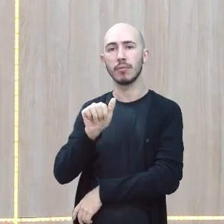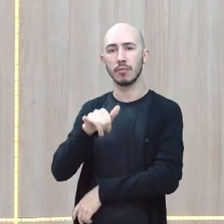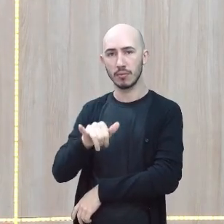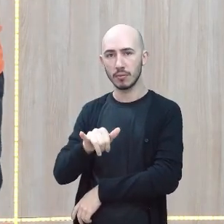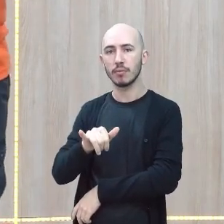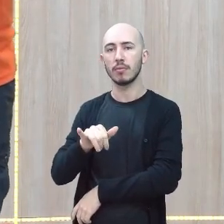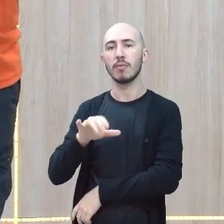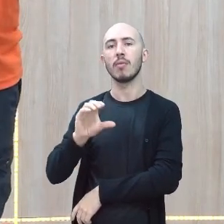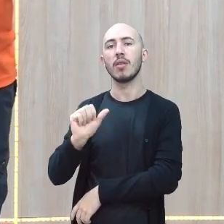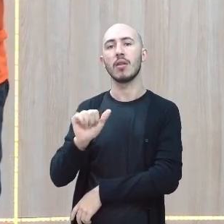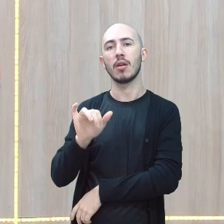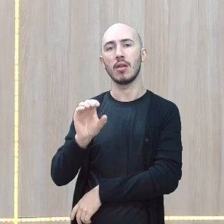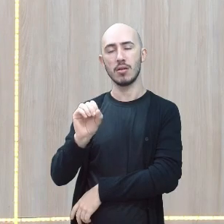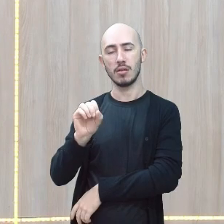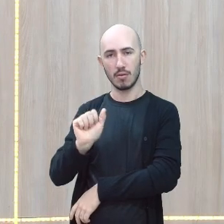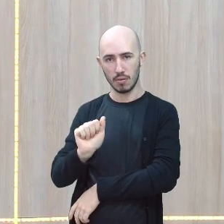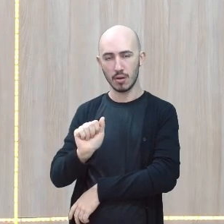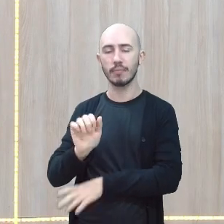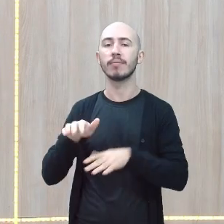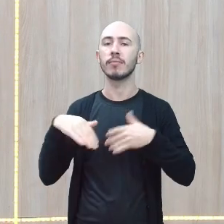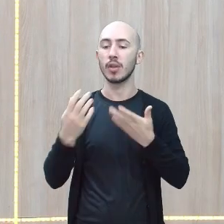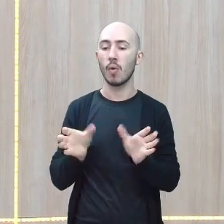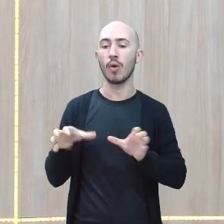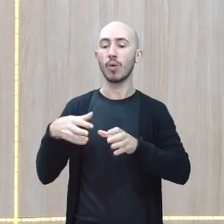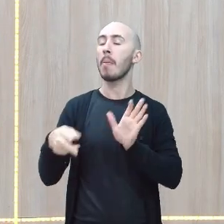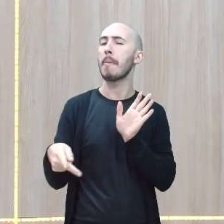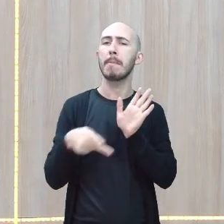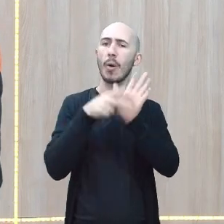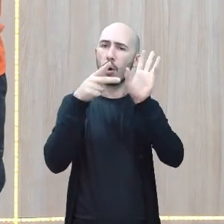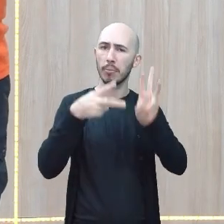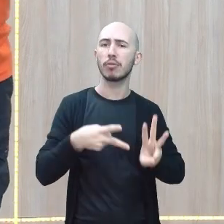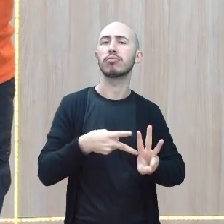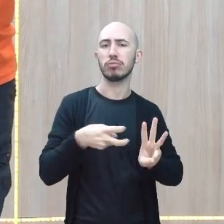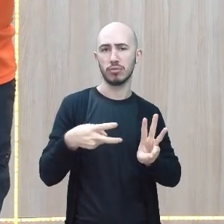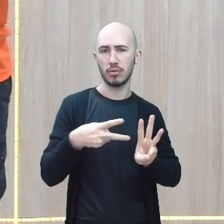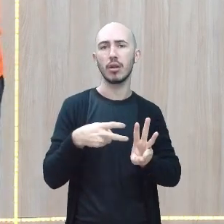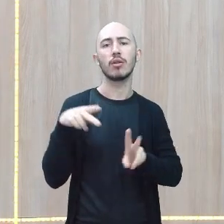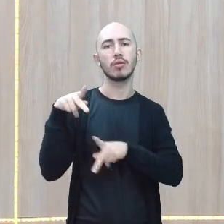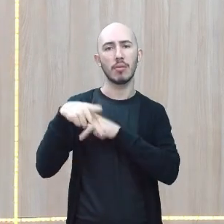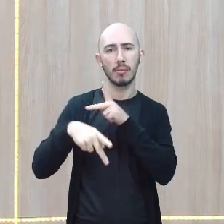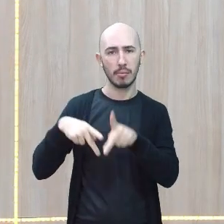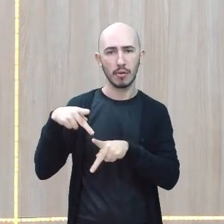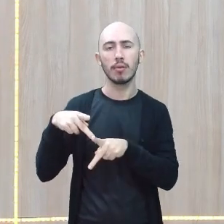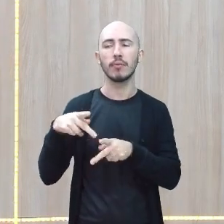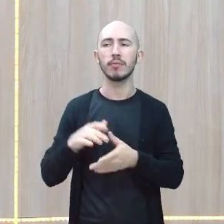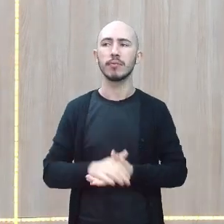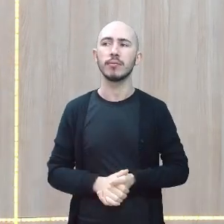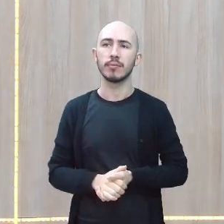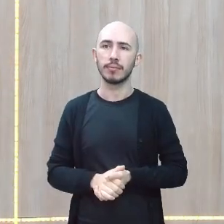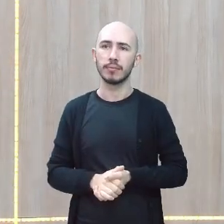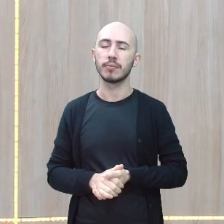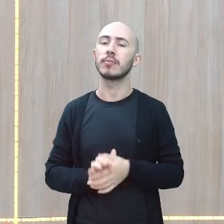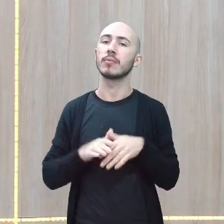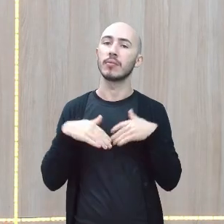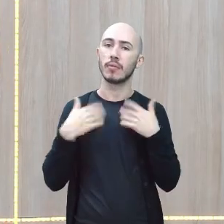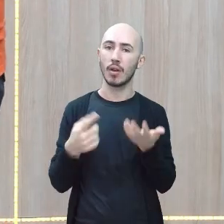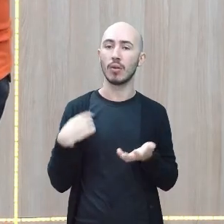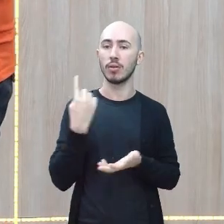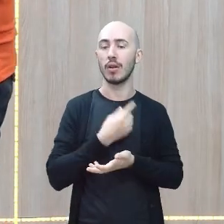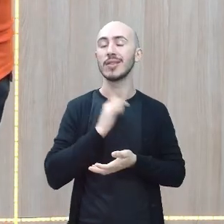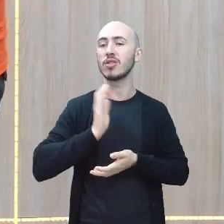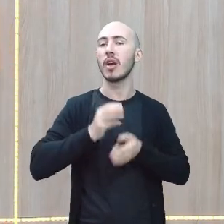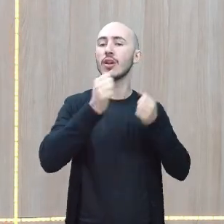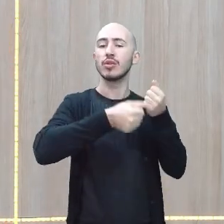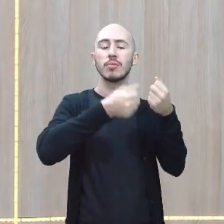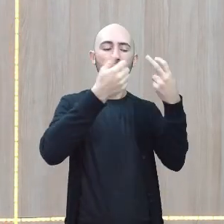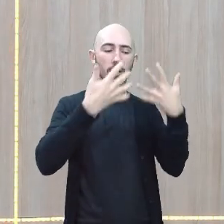formado totalmente por membros, né, dessa etnia, né, indígena. Então nós já adiantamos um pouquinho